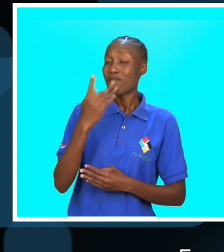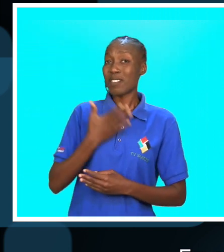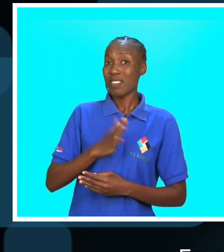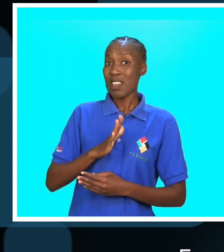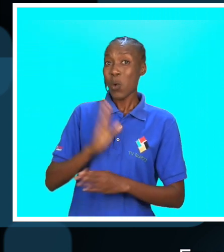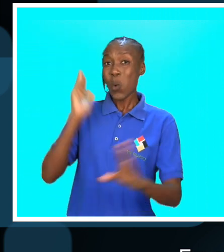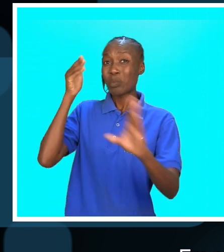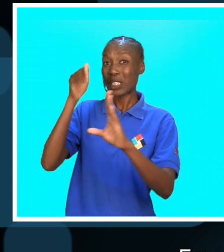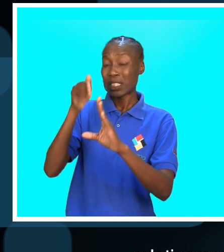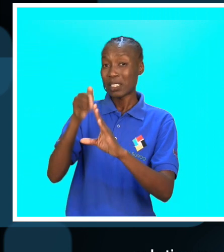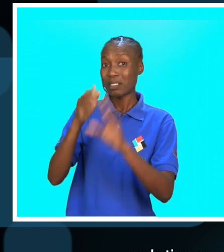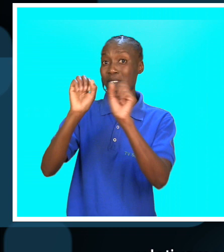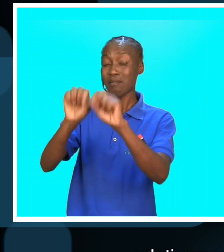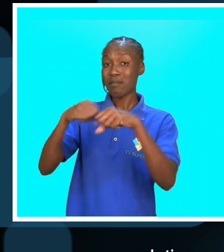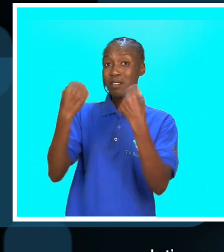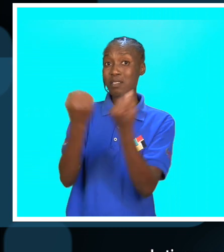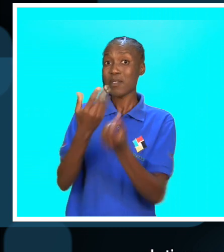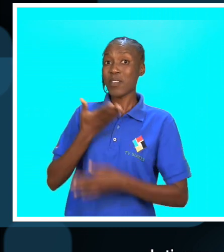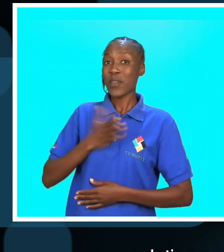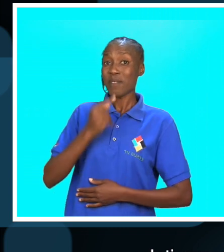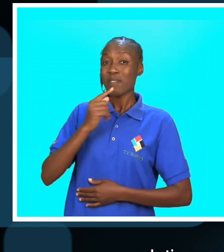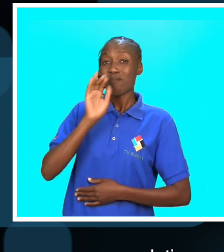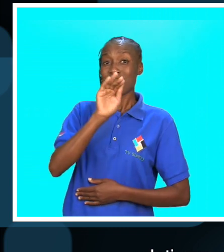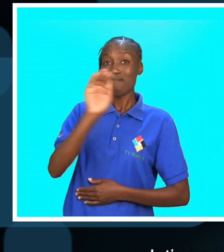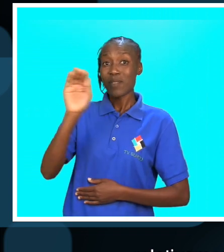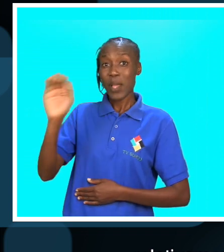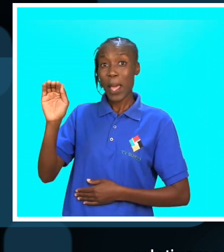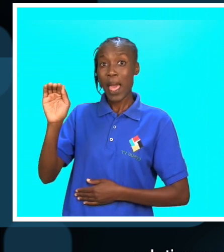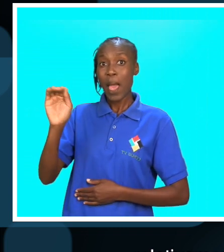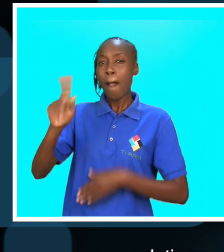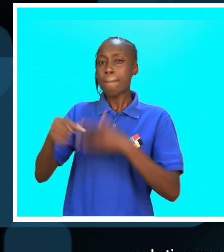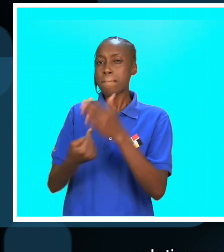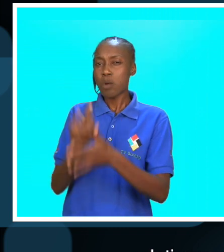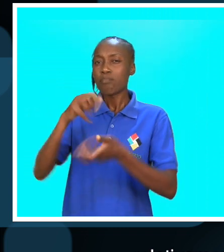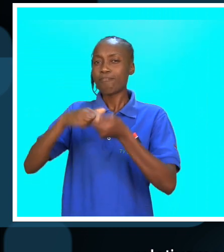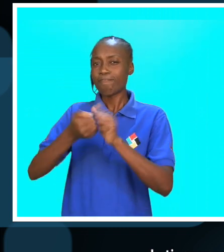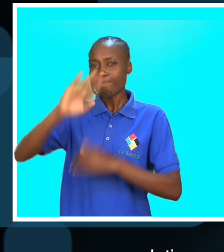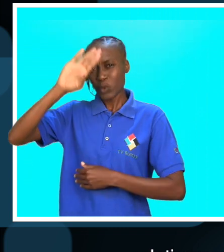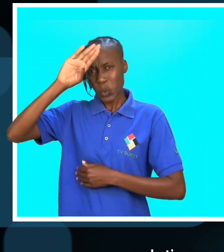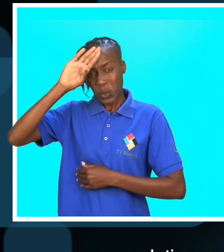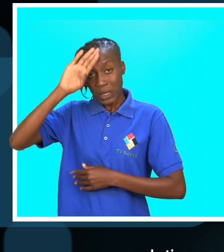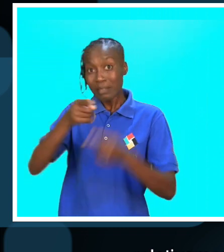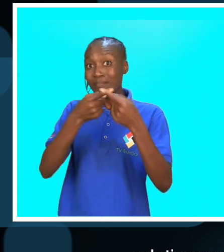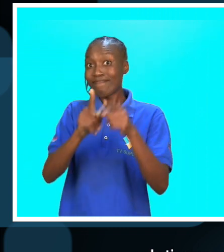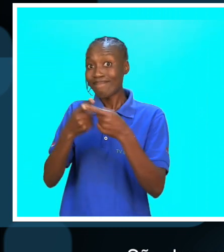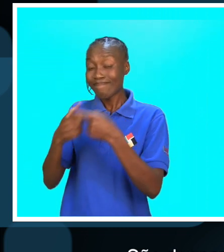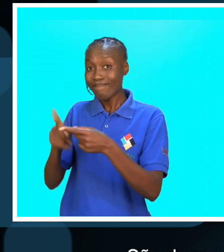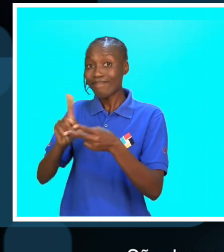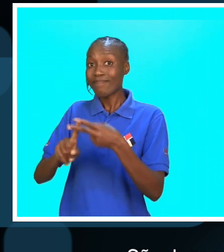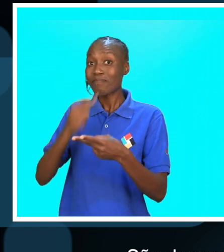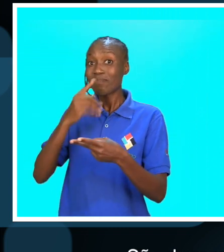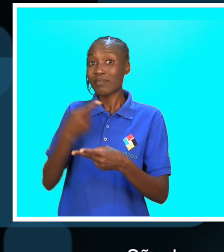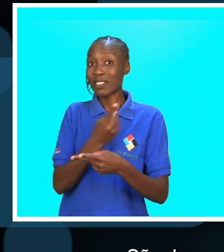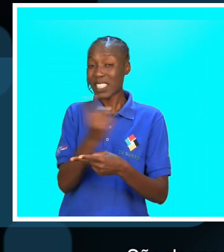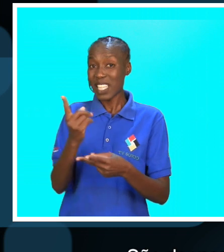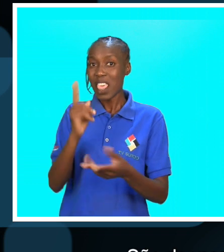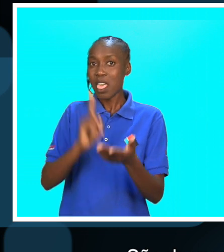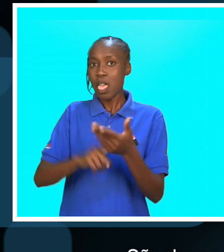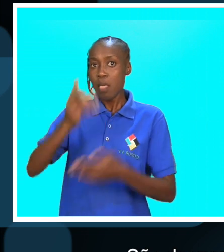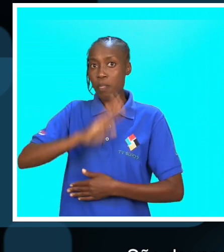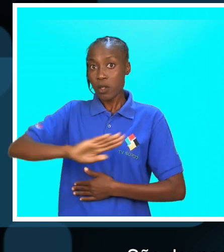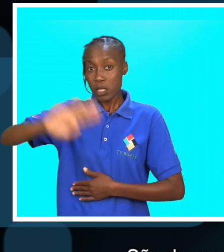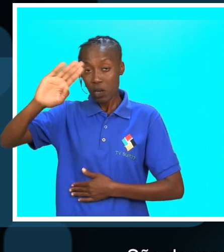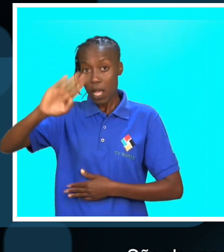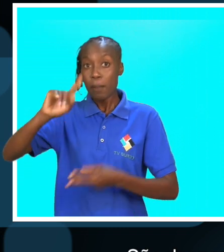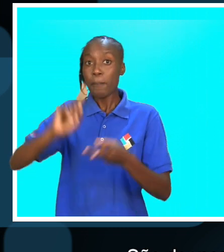tentar despertar atenção relativamente às doenças raras. Gostávamos que esta causa se tornasse de índole nacional. Entretanto, são